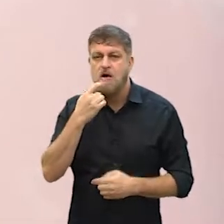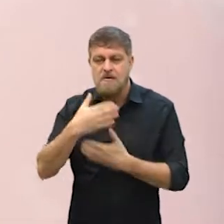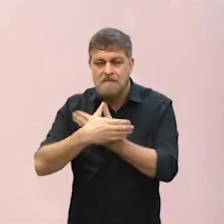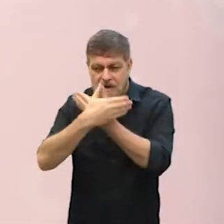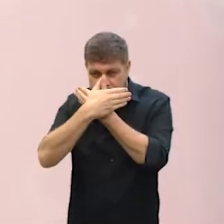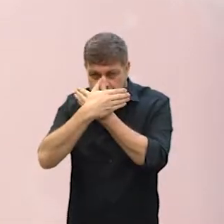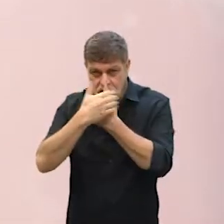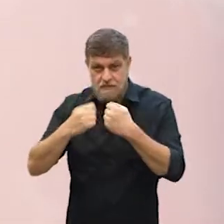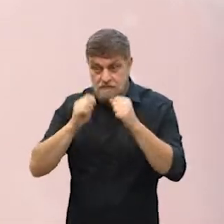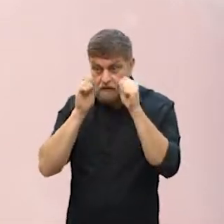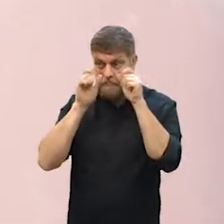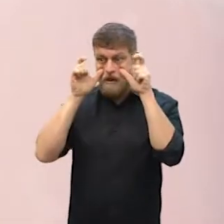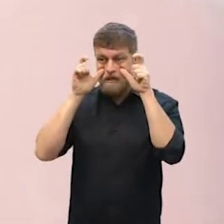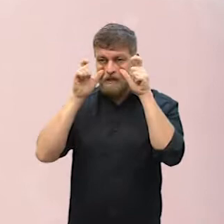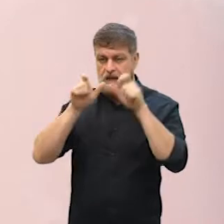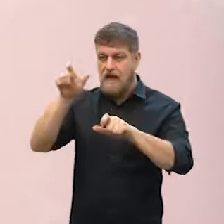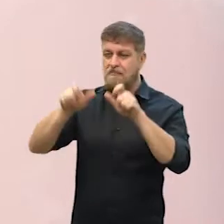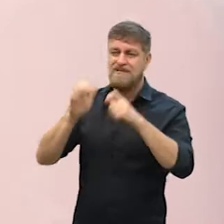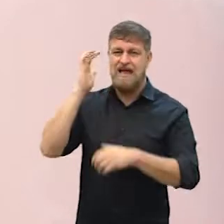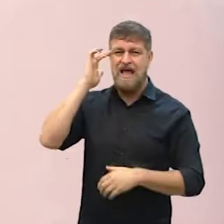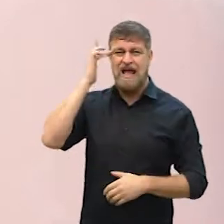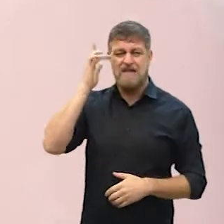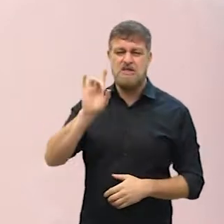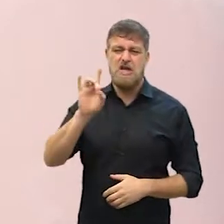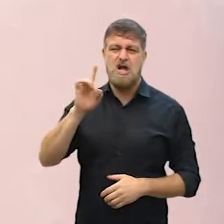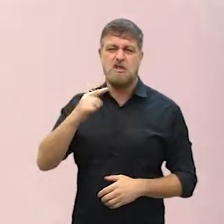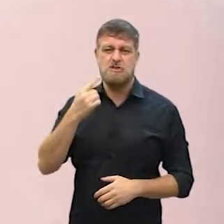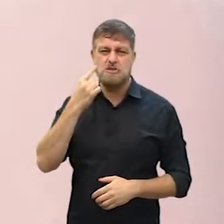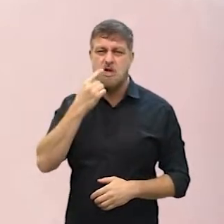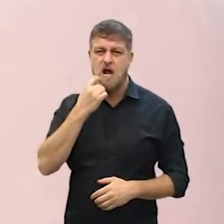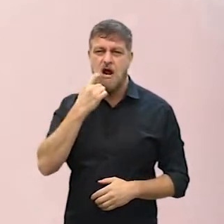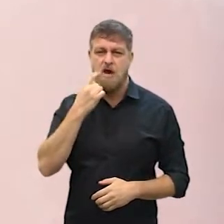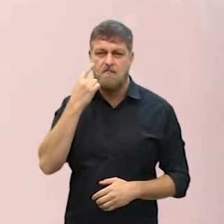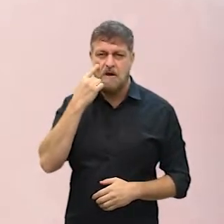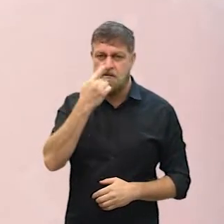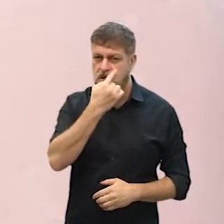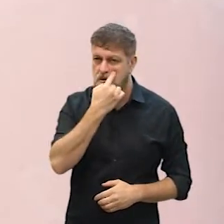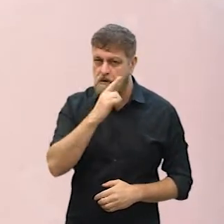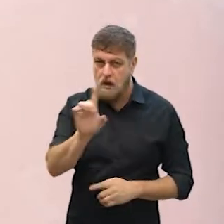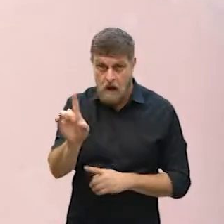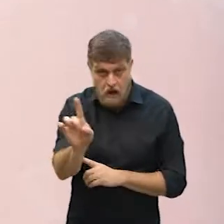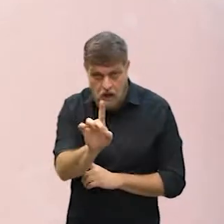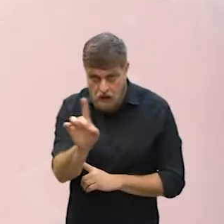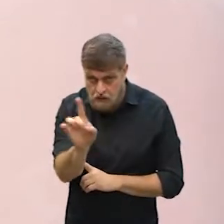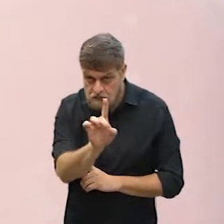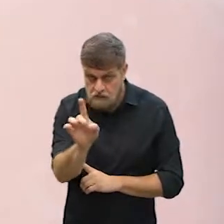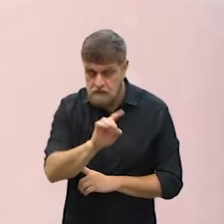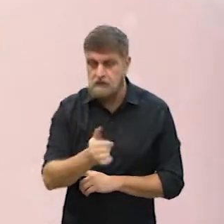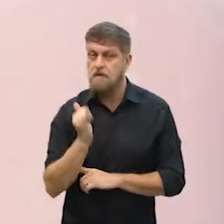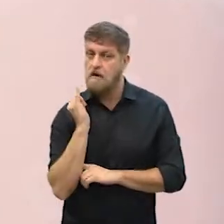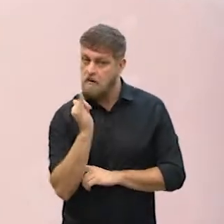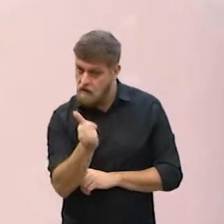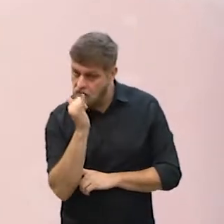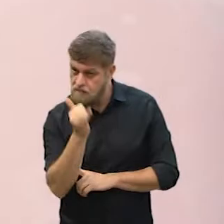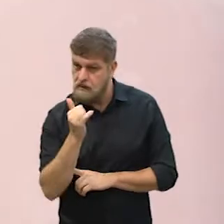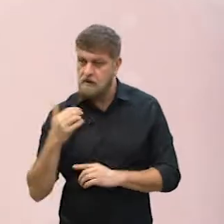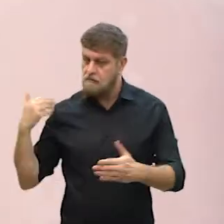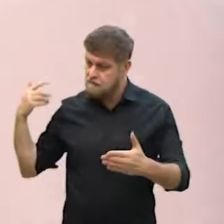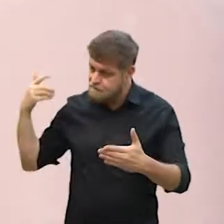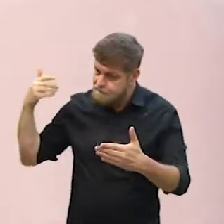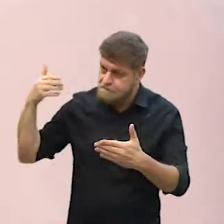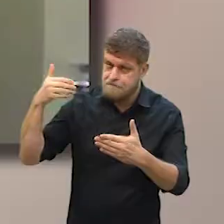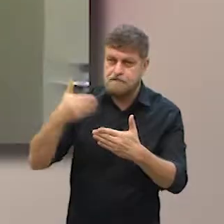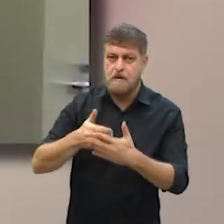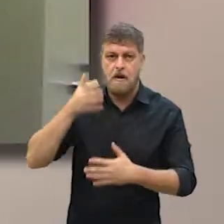no por isso tem que ficar atendo que muita gente acha né loucos a mancha vermelha mas não não é só isso como a gente eu disse em